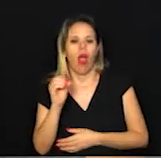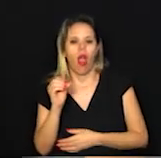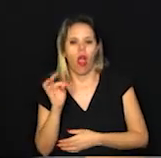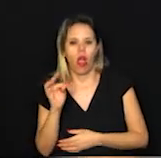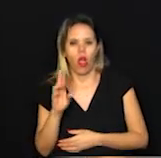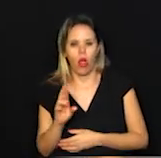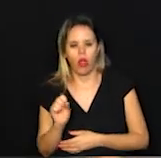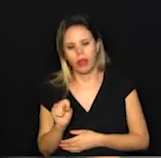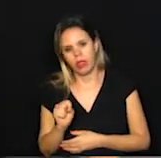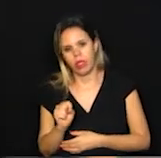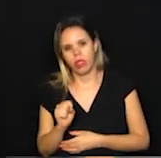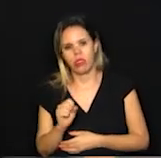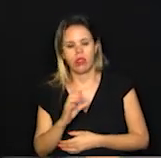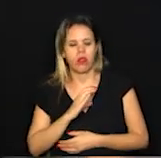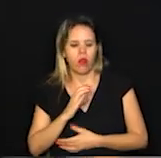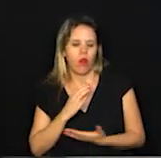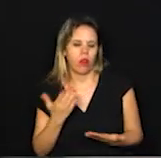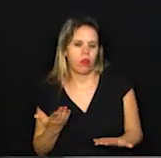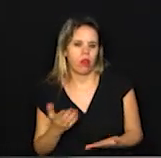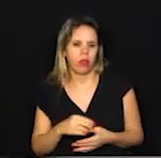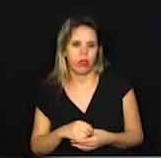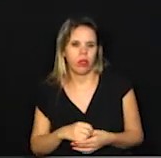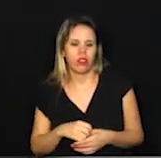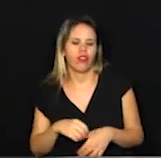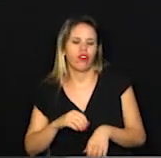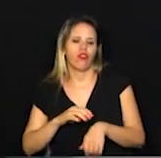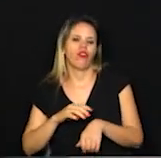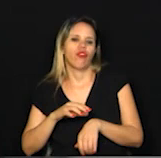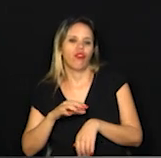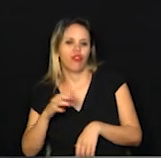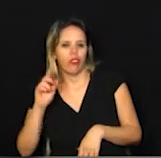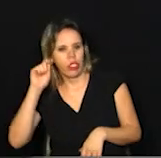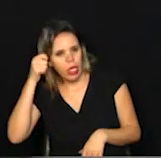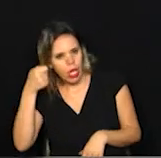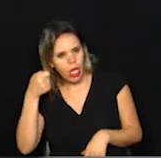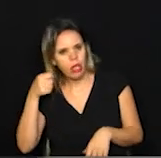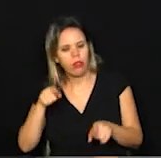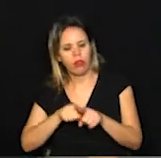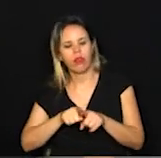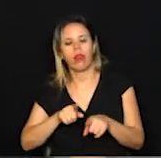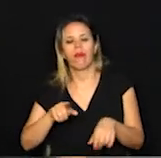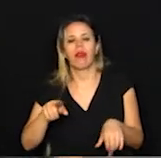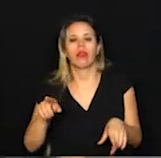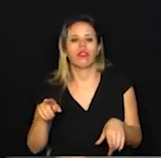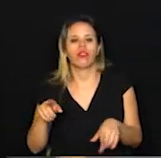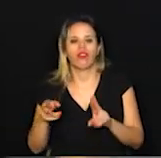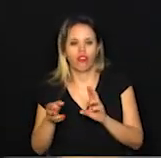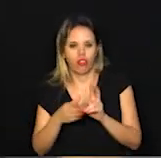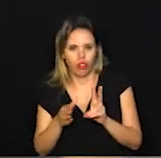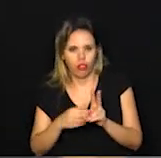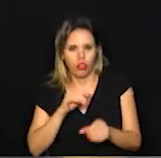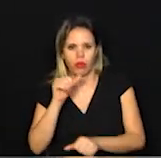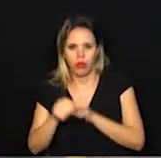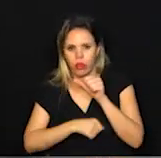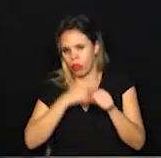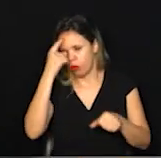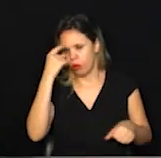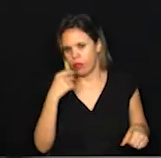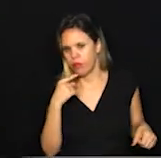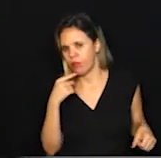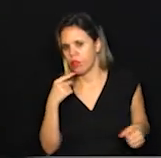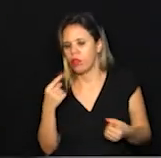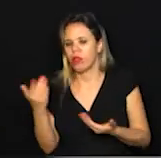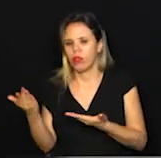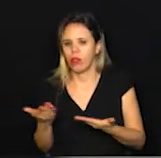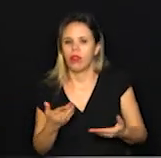das cotas indígenas, e tem mudado o perfil, inclusive, da Unicamp. A Unicamp tem